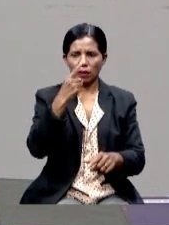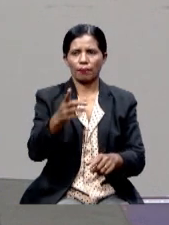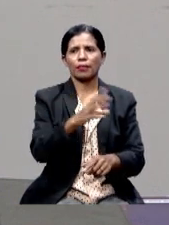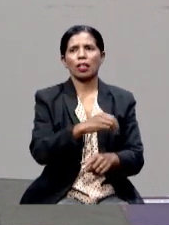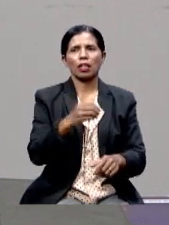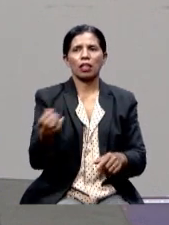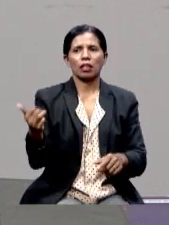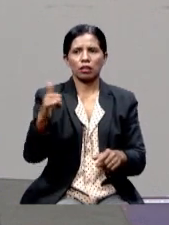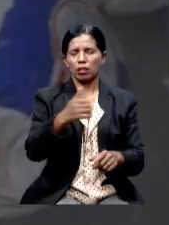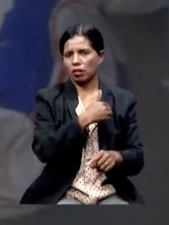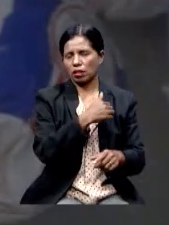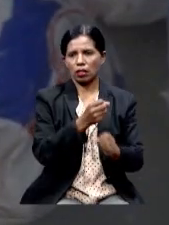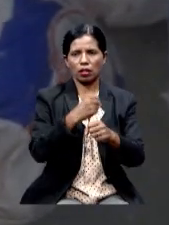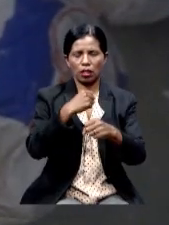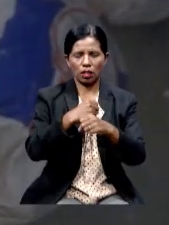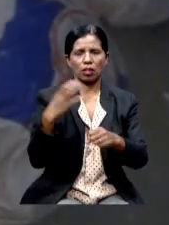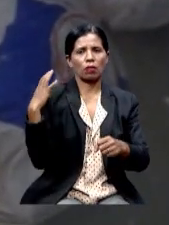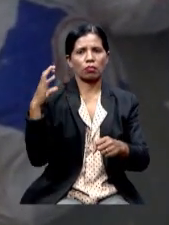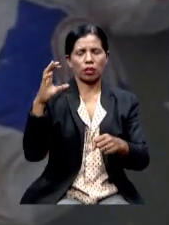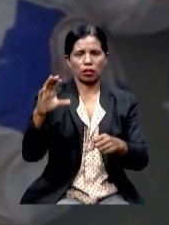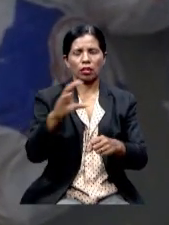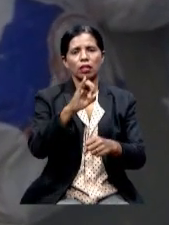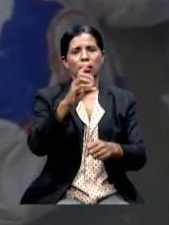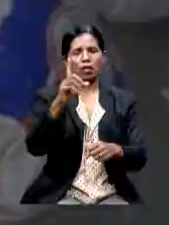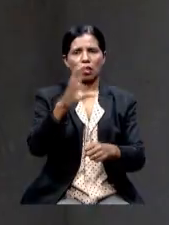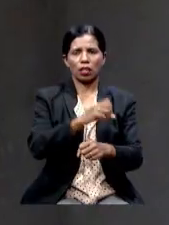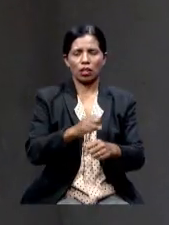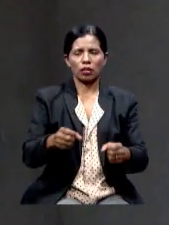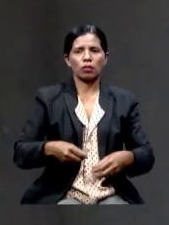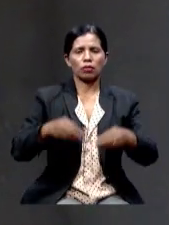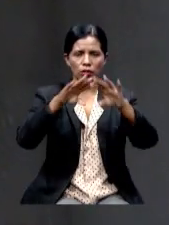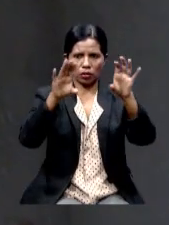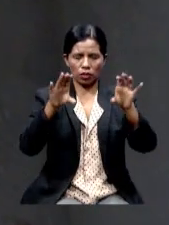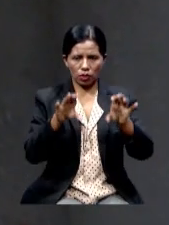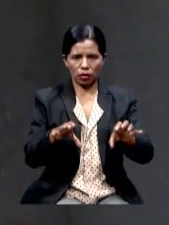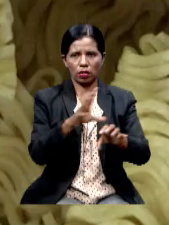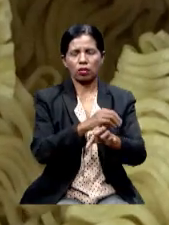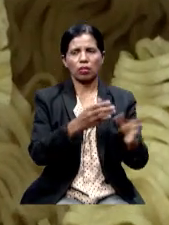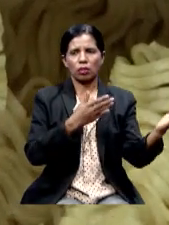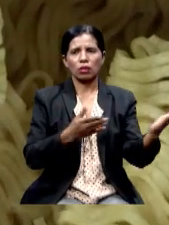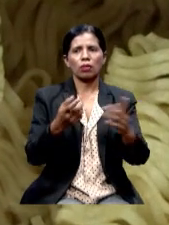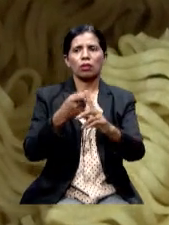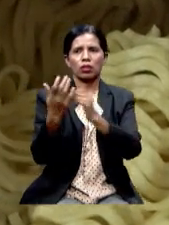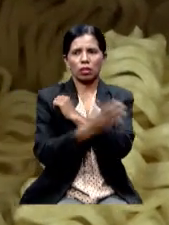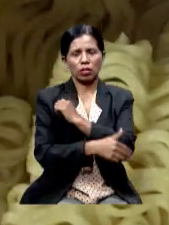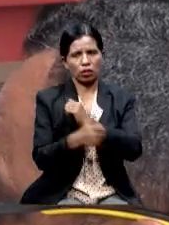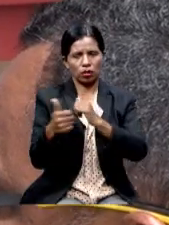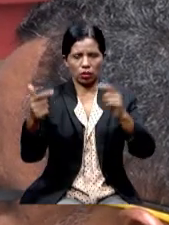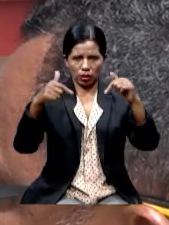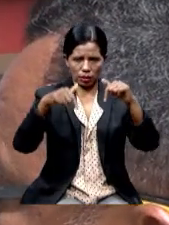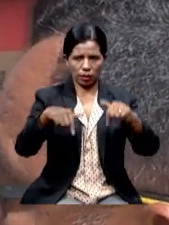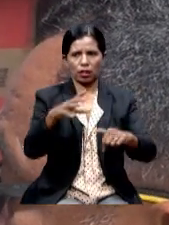durante ne sira sedauk halau kompetensi IKT linian atu certifica produto SP. exportação na importação sira e